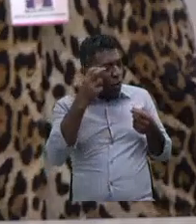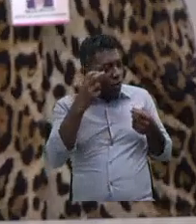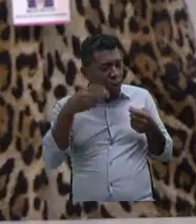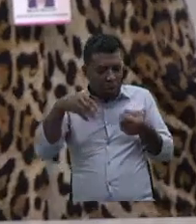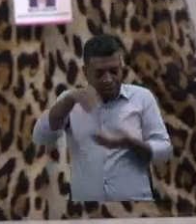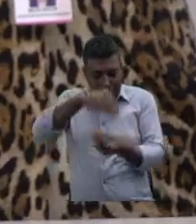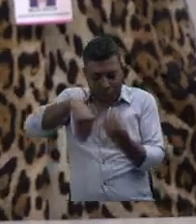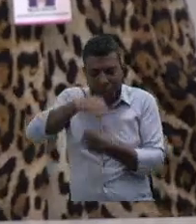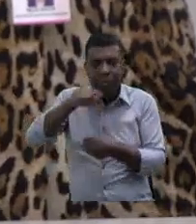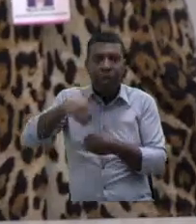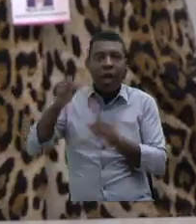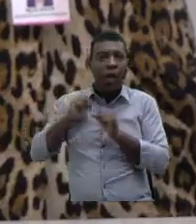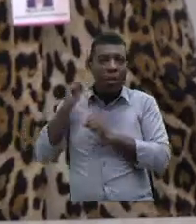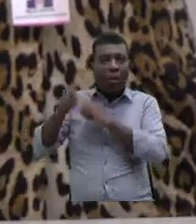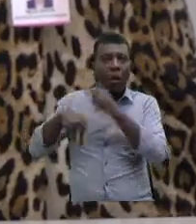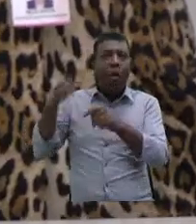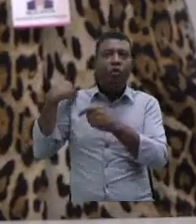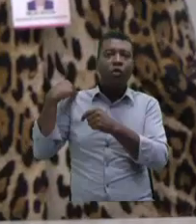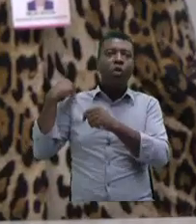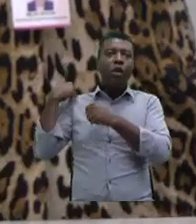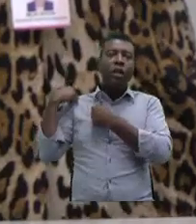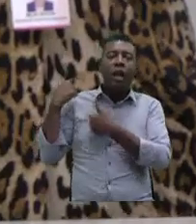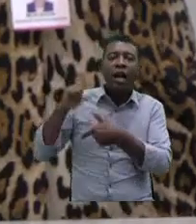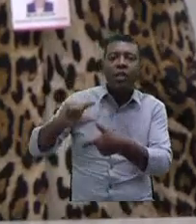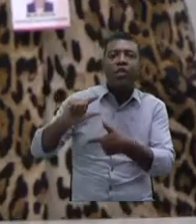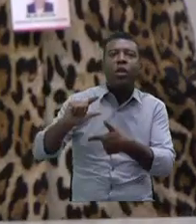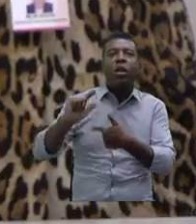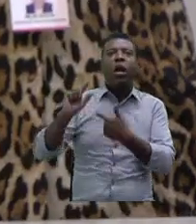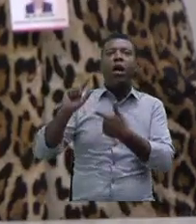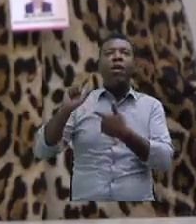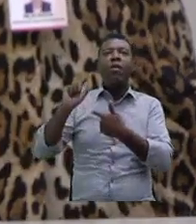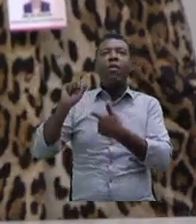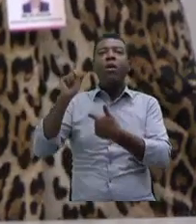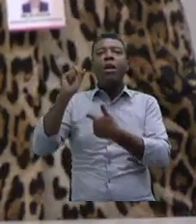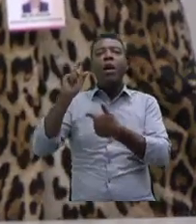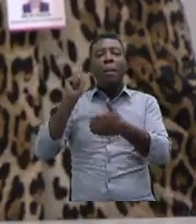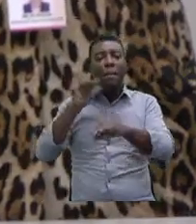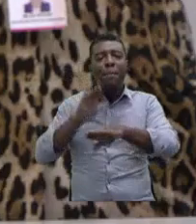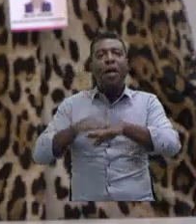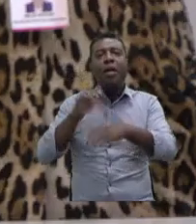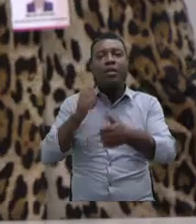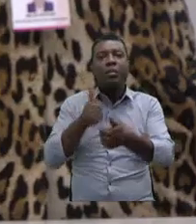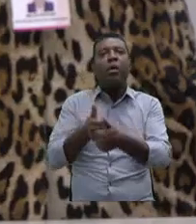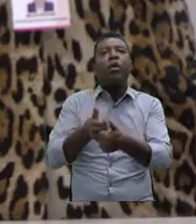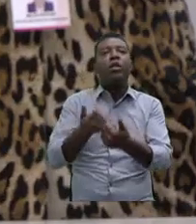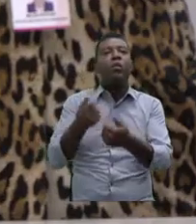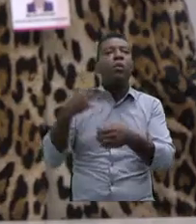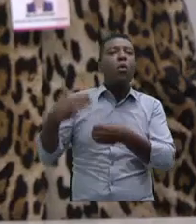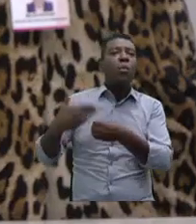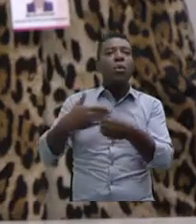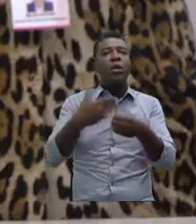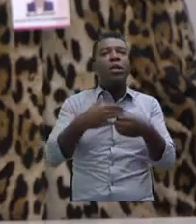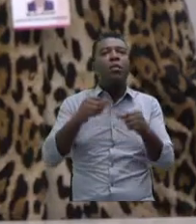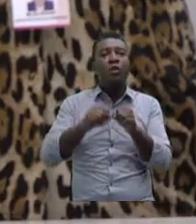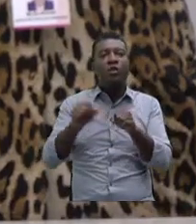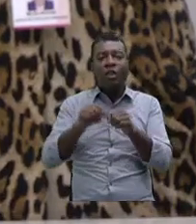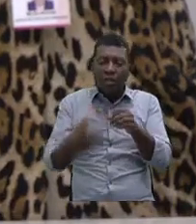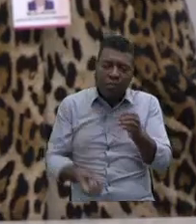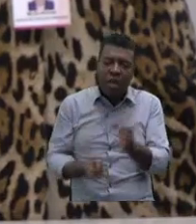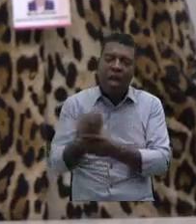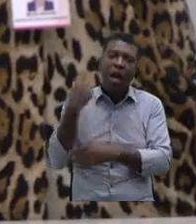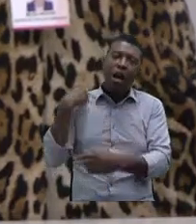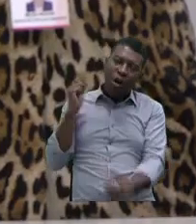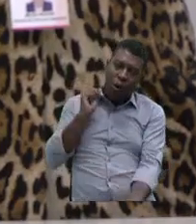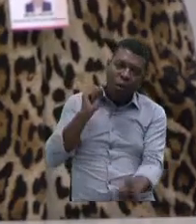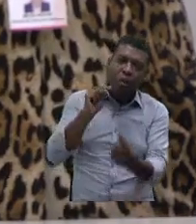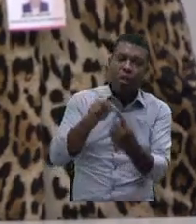povos tradicionais, aproximar ainda mais dos municípios e fazer a meta que nós temos na secretaria,